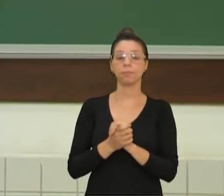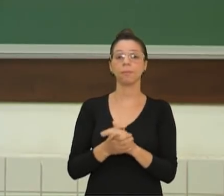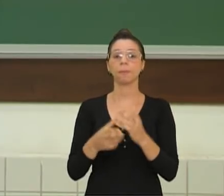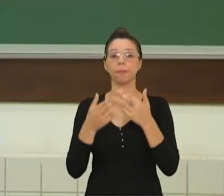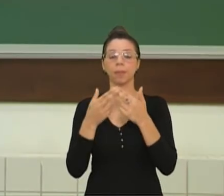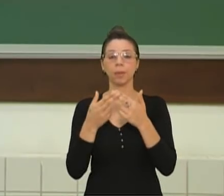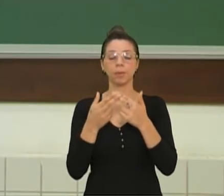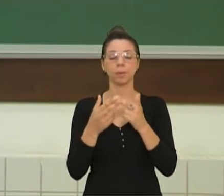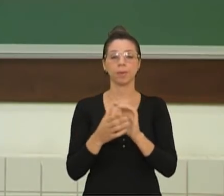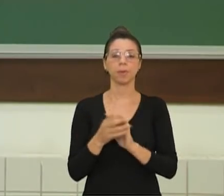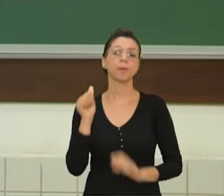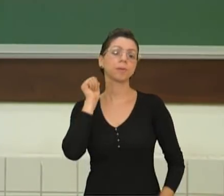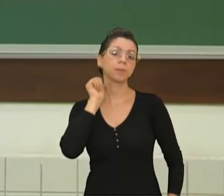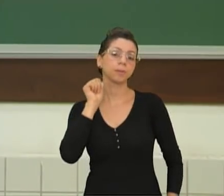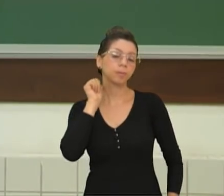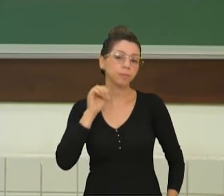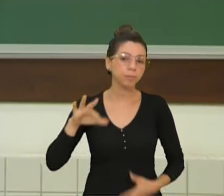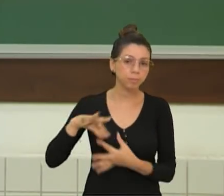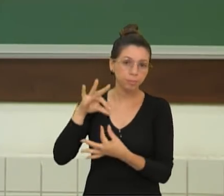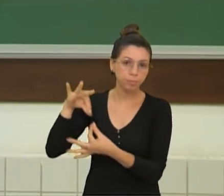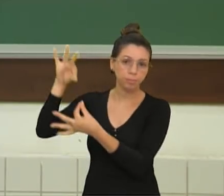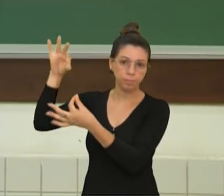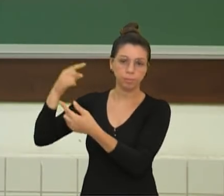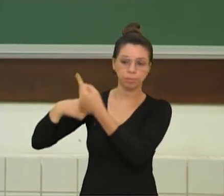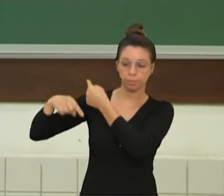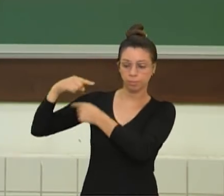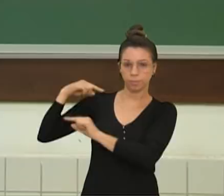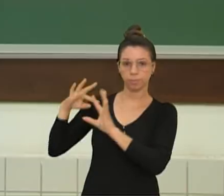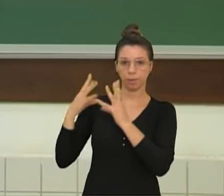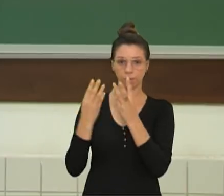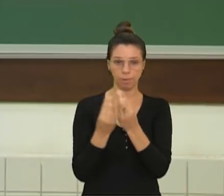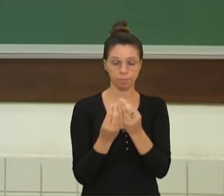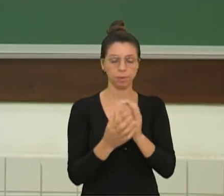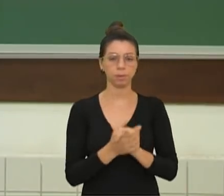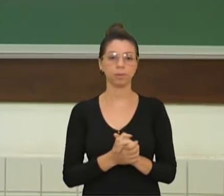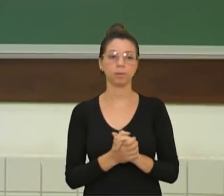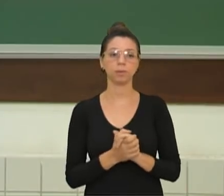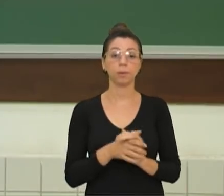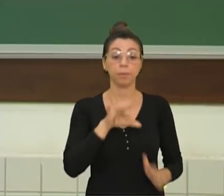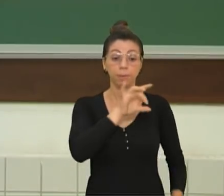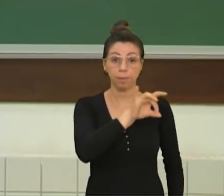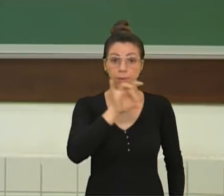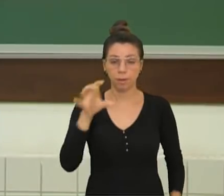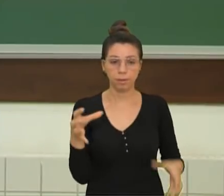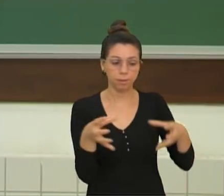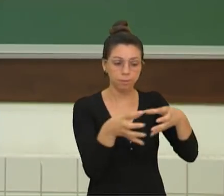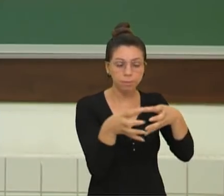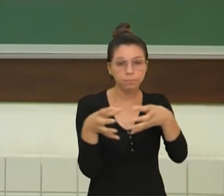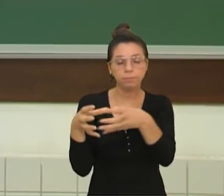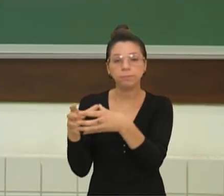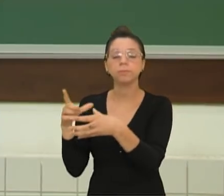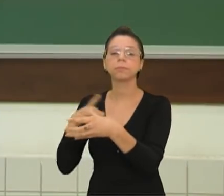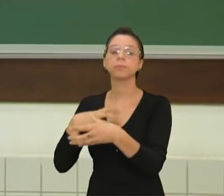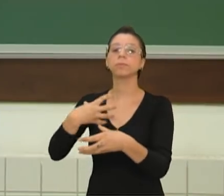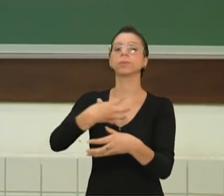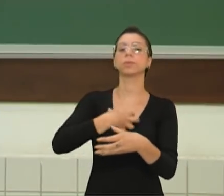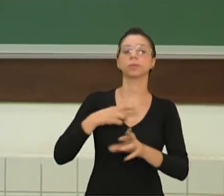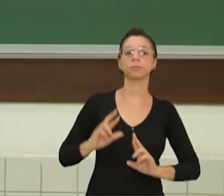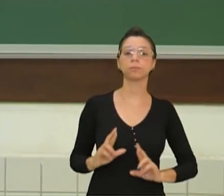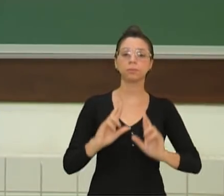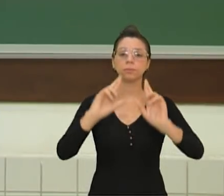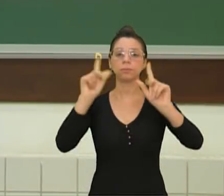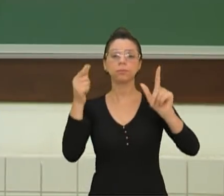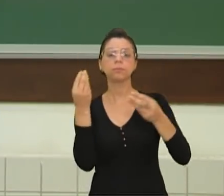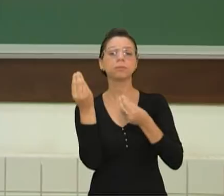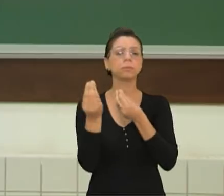espíritos ancestrais. Então aqui você tem, por exemplo, né, que cada tribo vai ter uma forma diferente